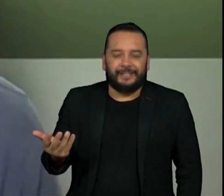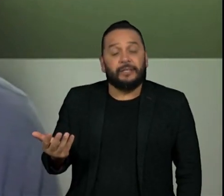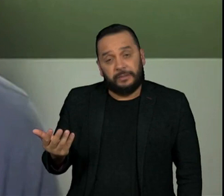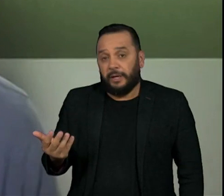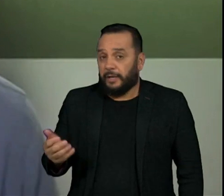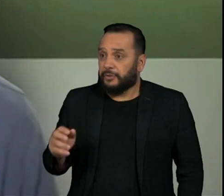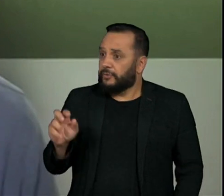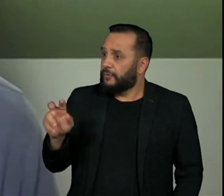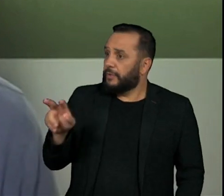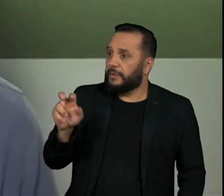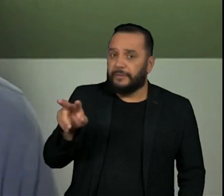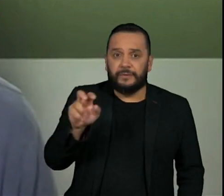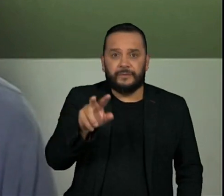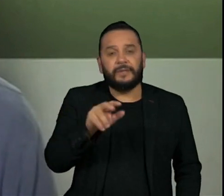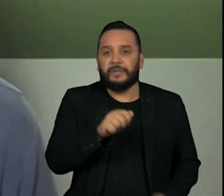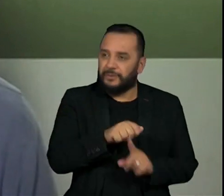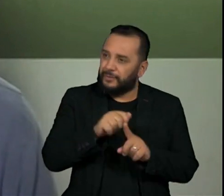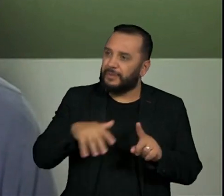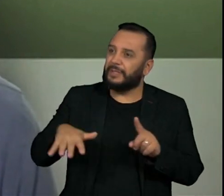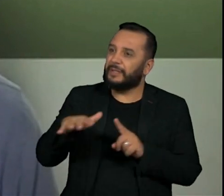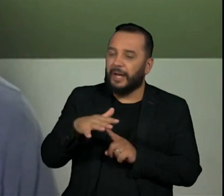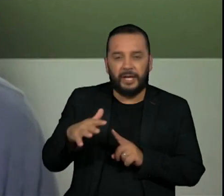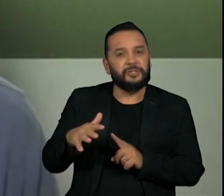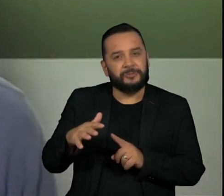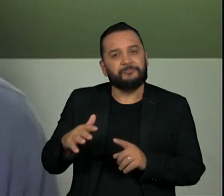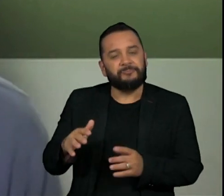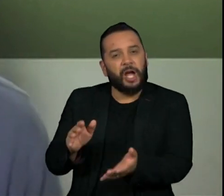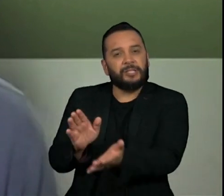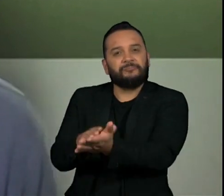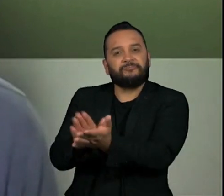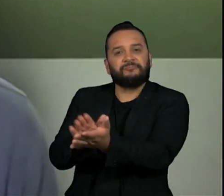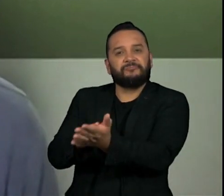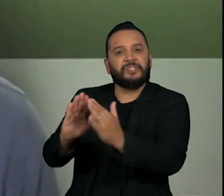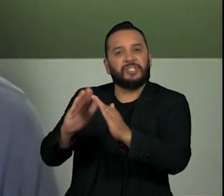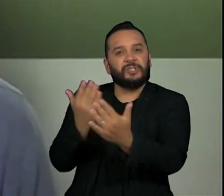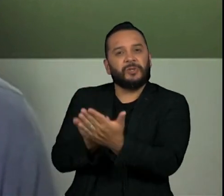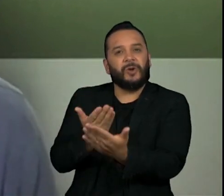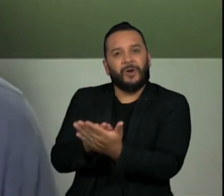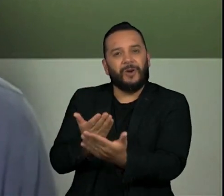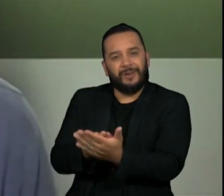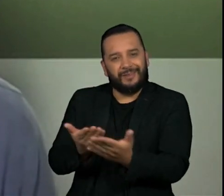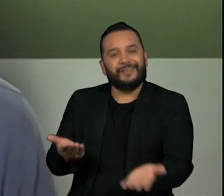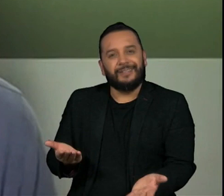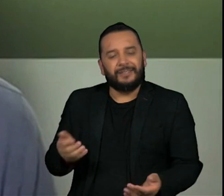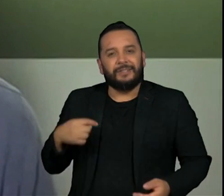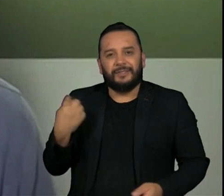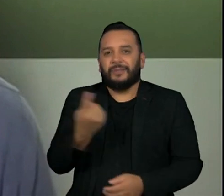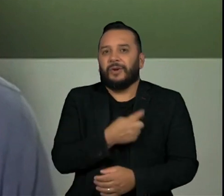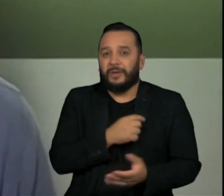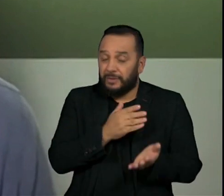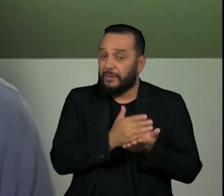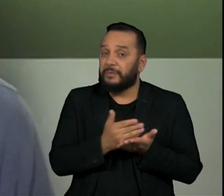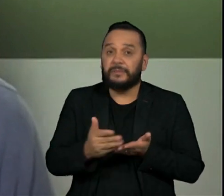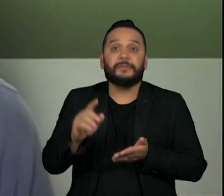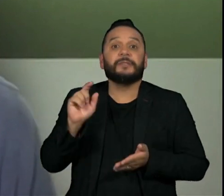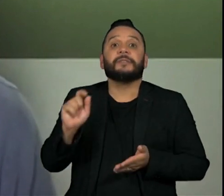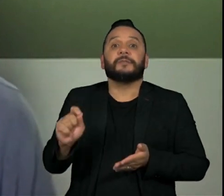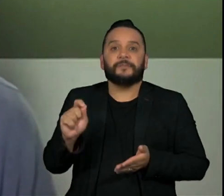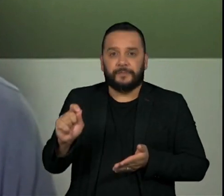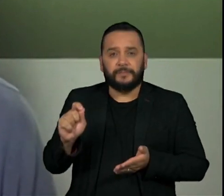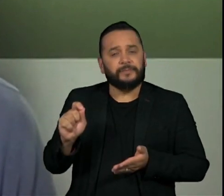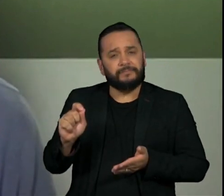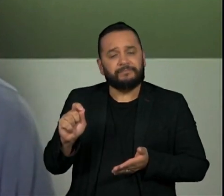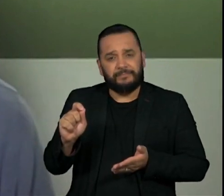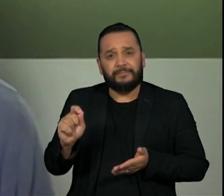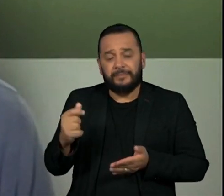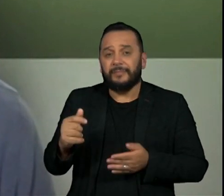transformação da visão que a sociedade tem pela escola e a gente começa a tratar no nível mais profundo a base